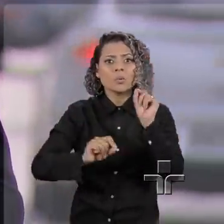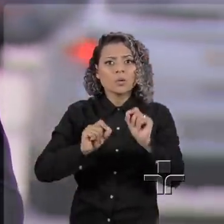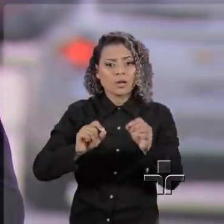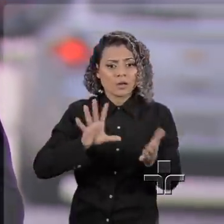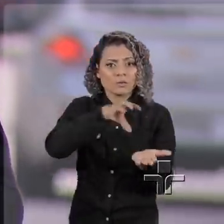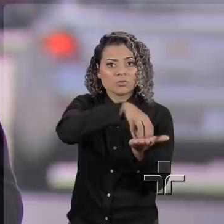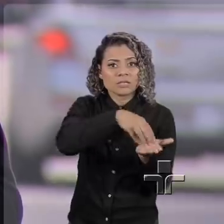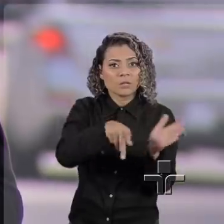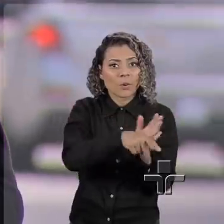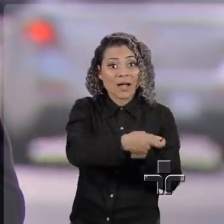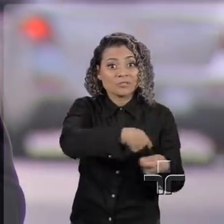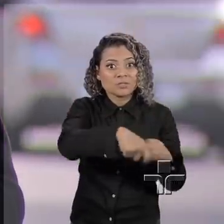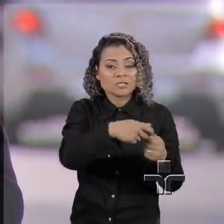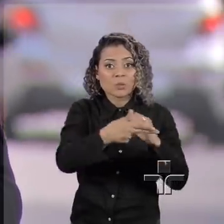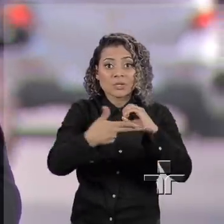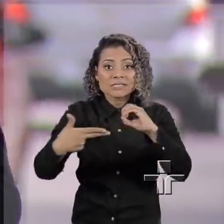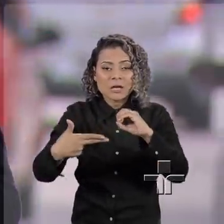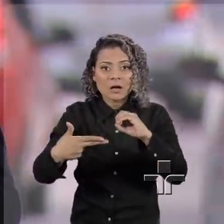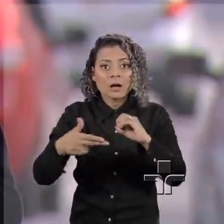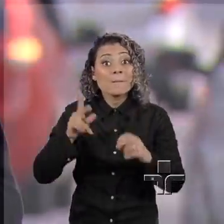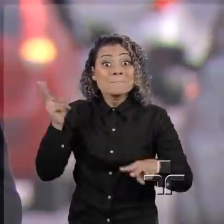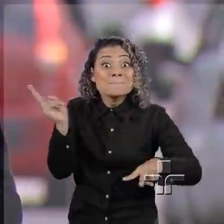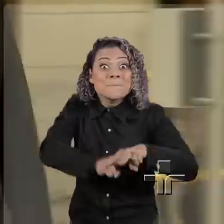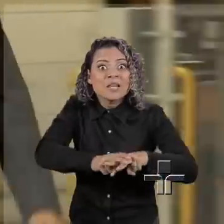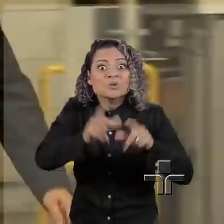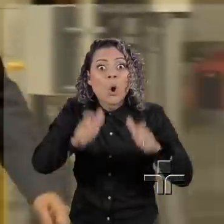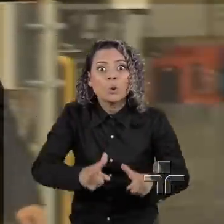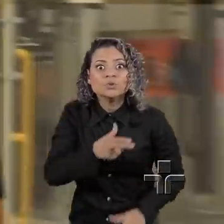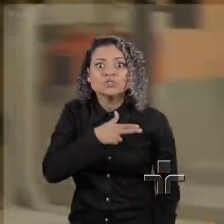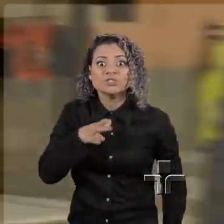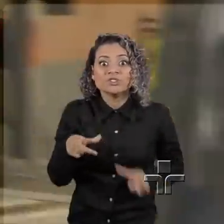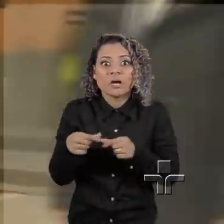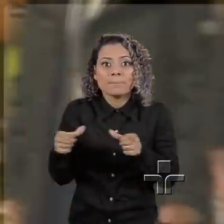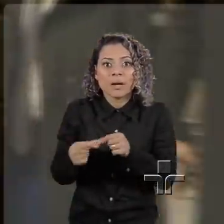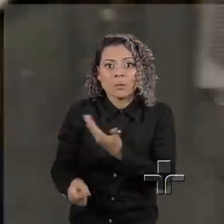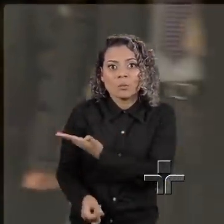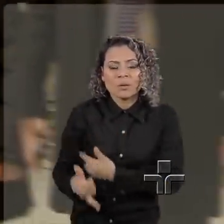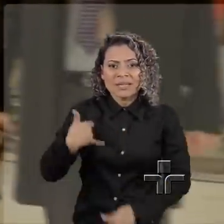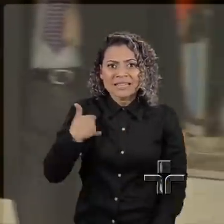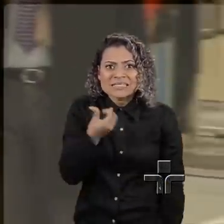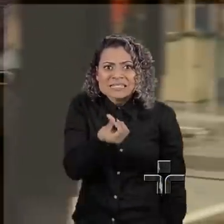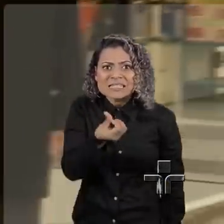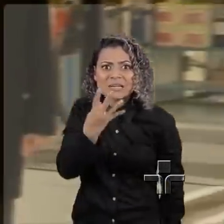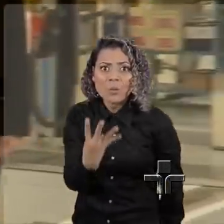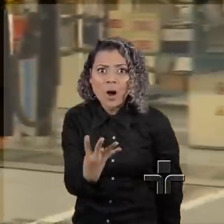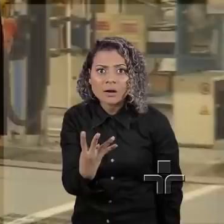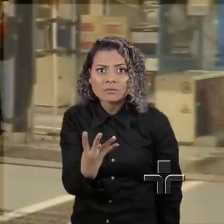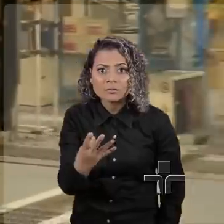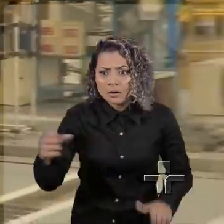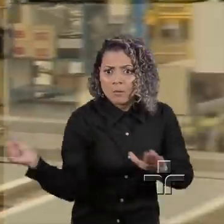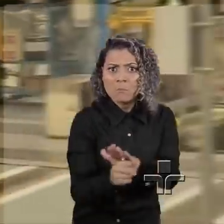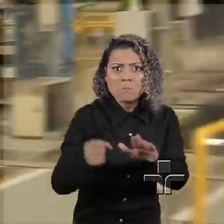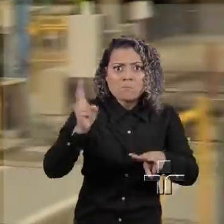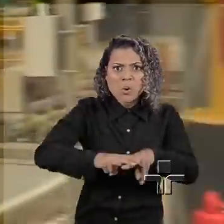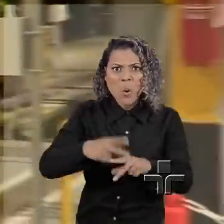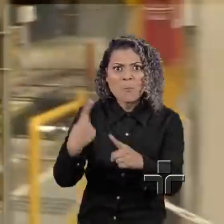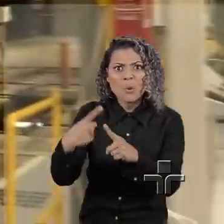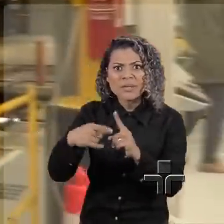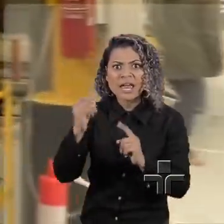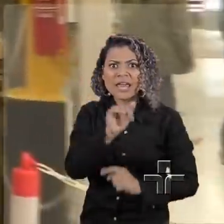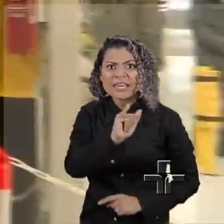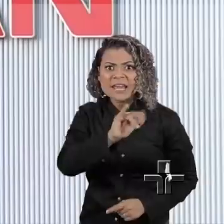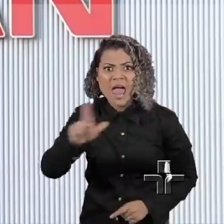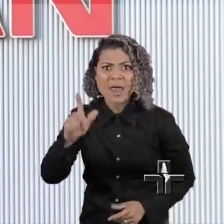Conselho de Administração da Nissan, foi preso no Japão. Ghosn, de 64 anos, foi detido por suposta sonegação e